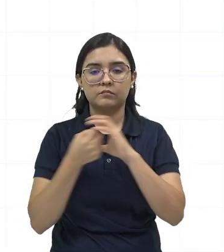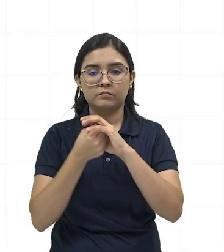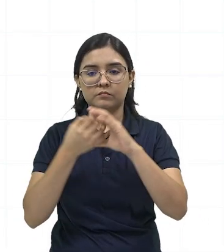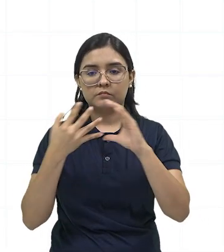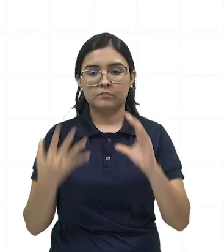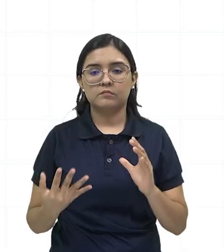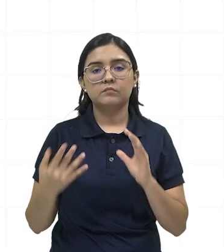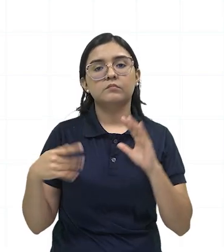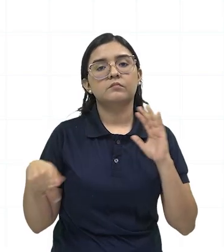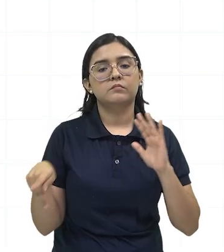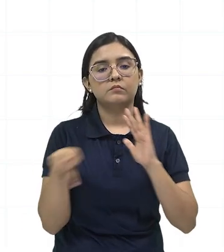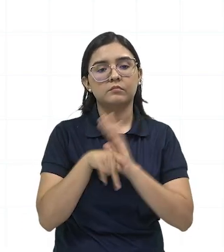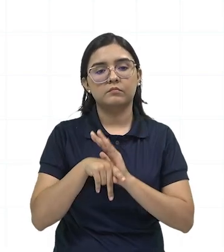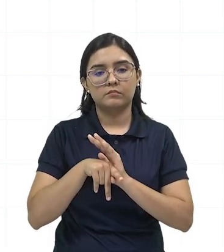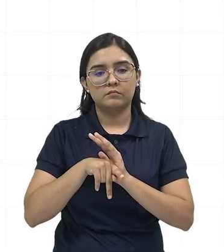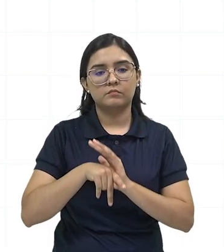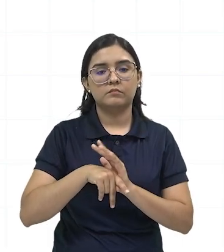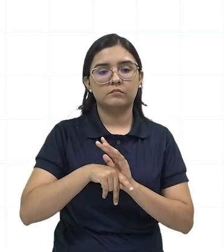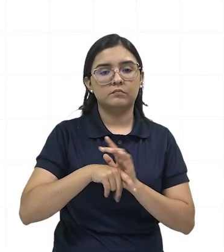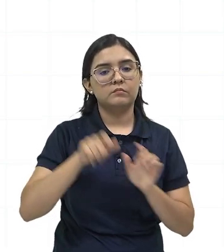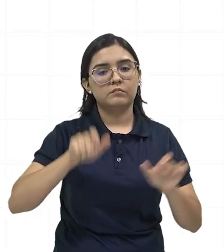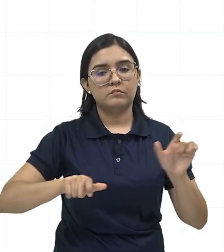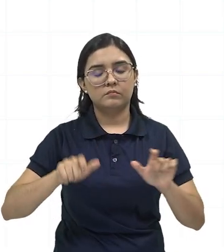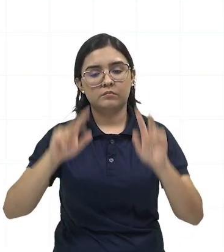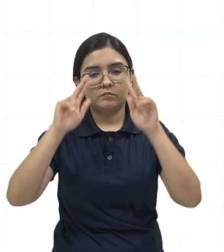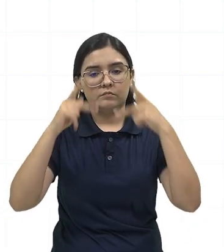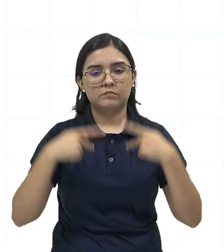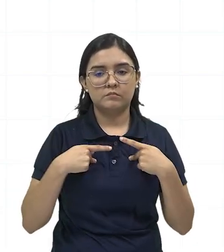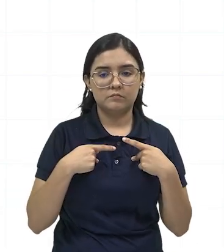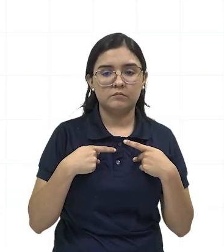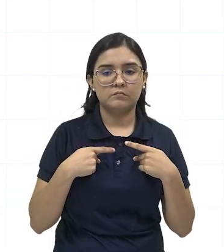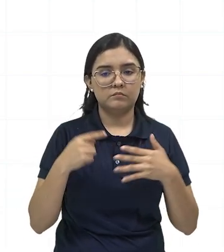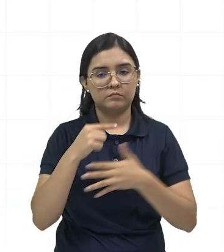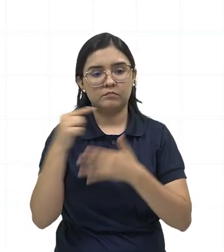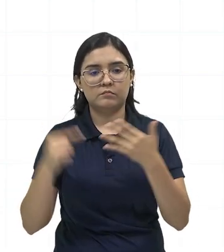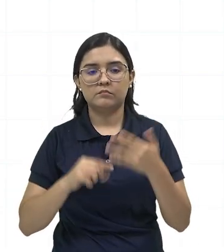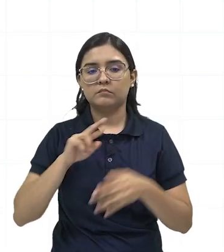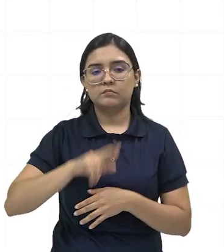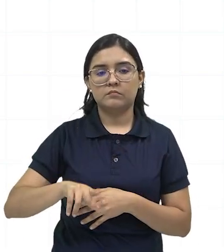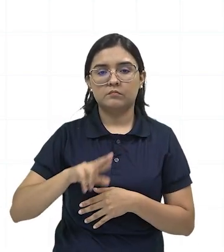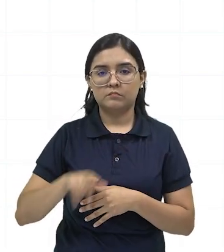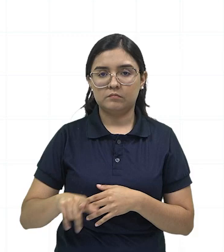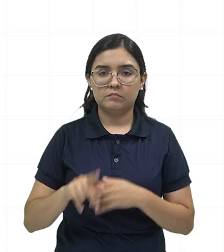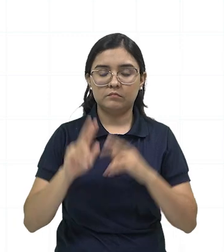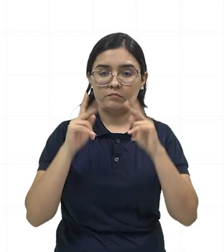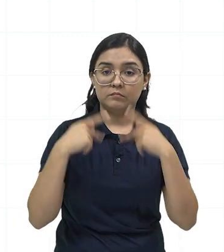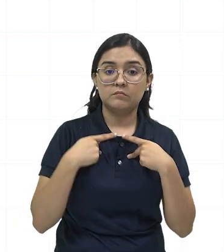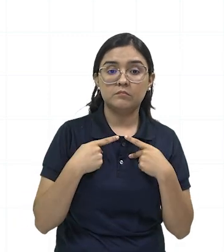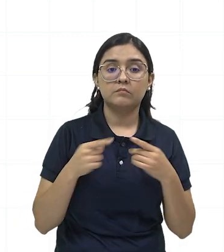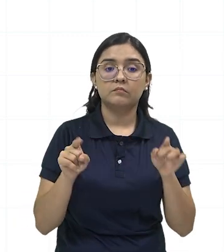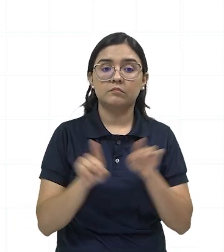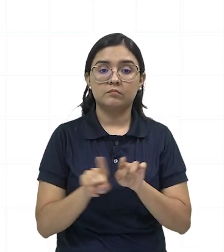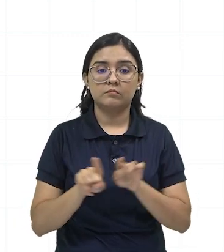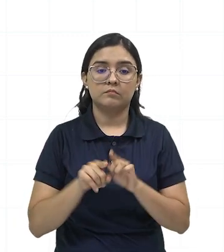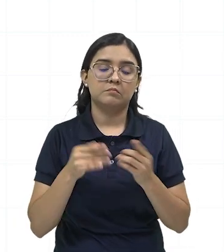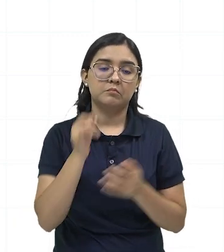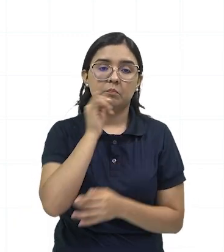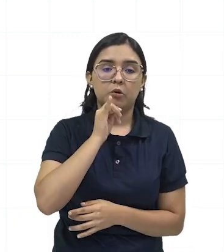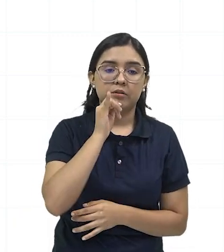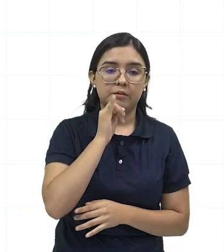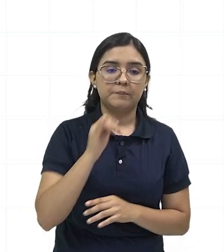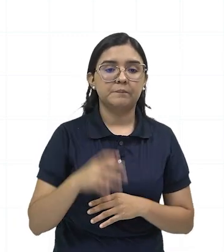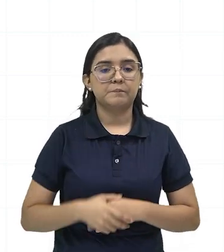características próprias dos seres humanos a elementos que não são humanos. Então nós podemos